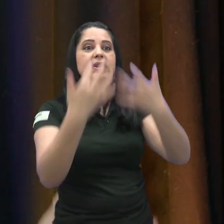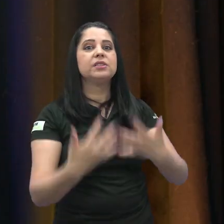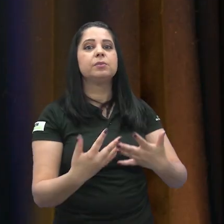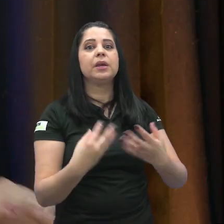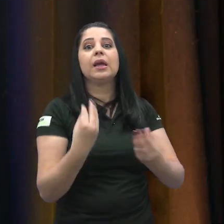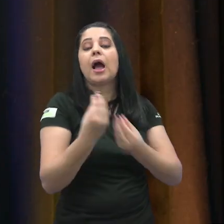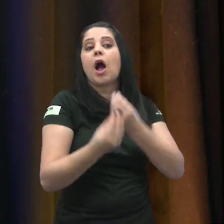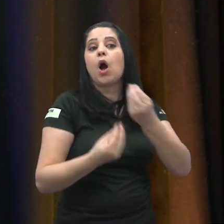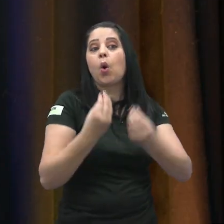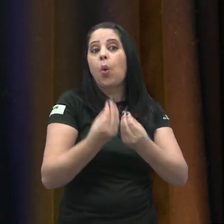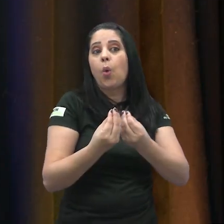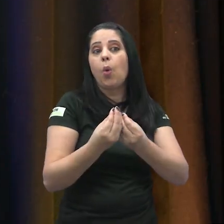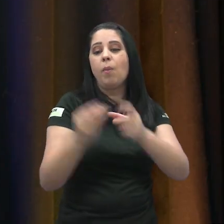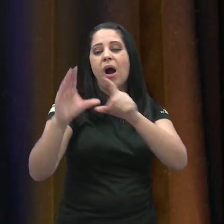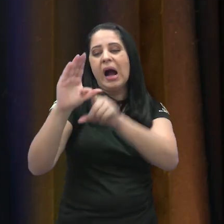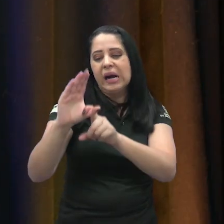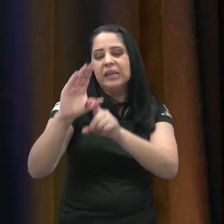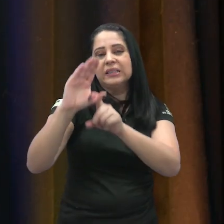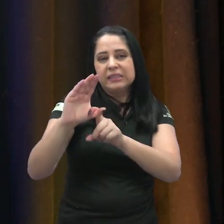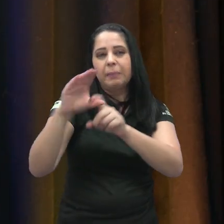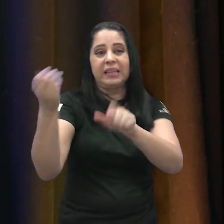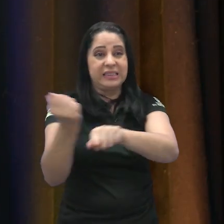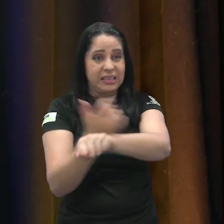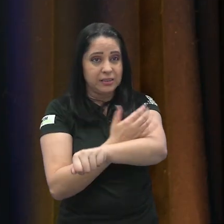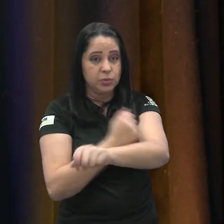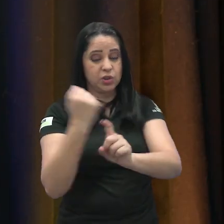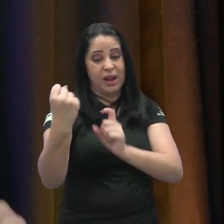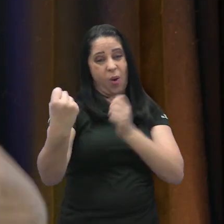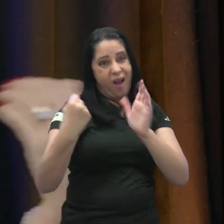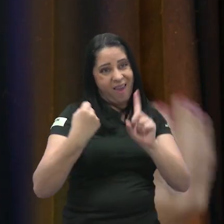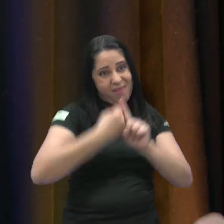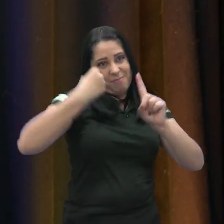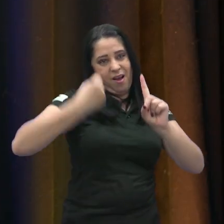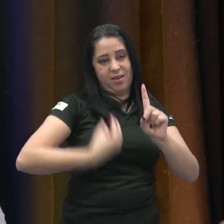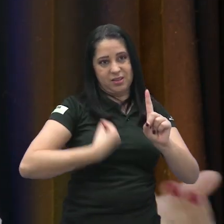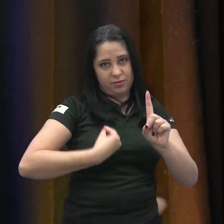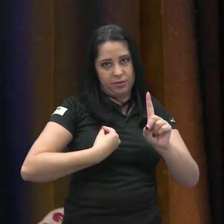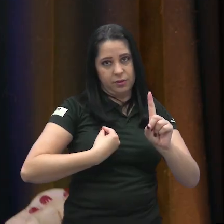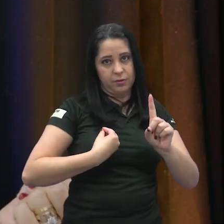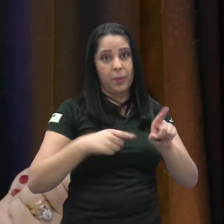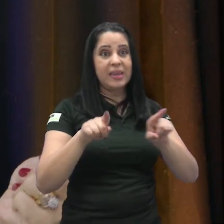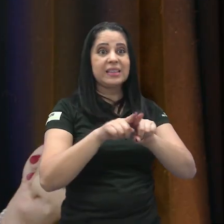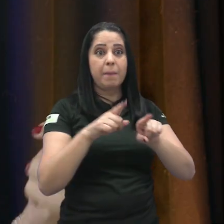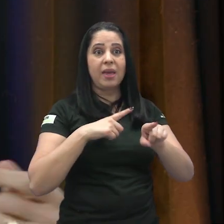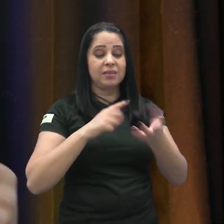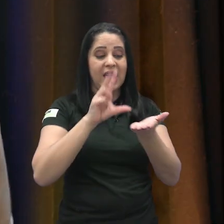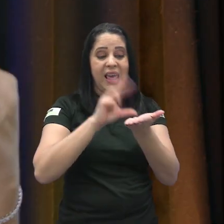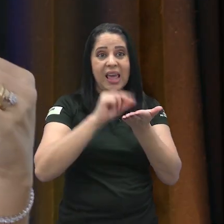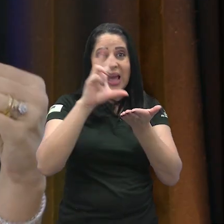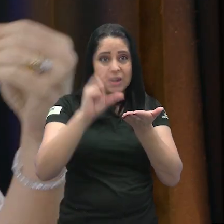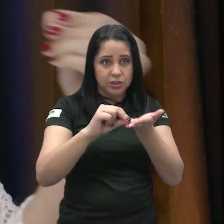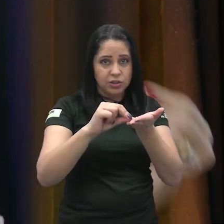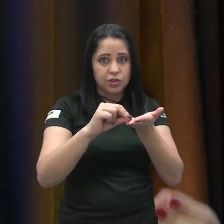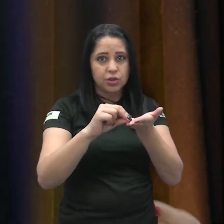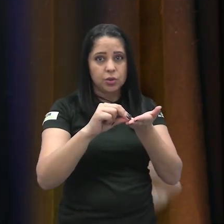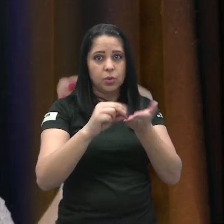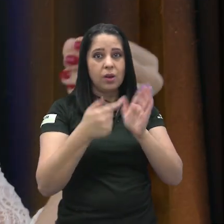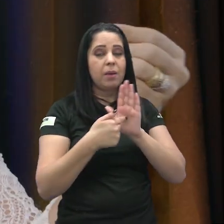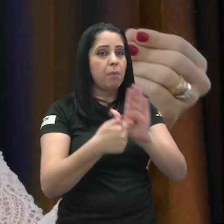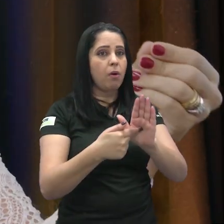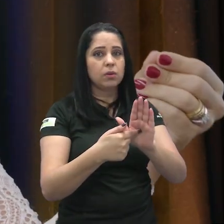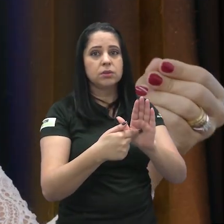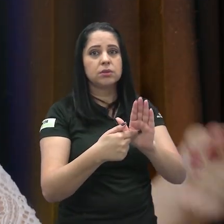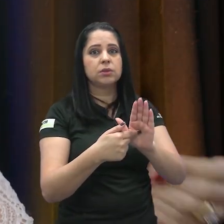os impactos negativos da dependência emocional na vida das pessoas e uma revisão, né, científica do artigo, mostrando que a gente ainda tem